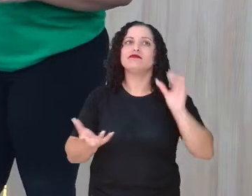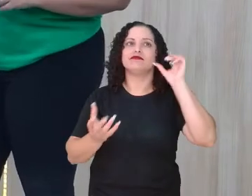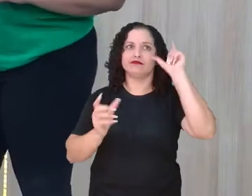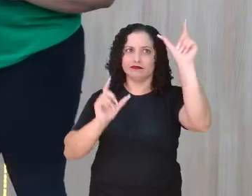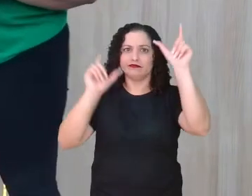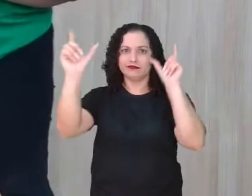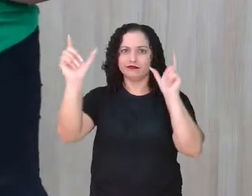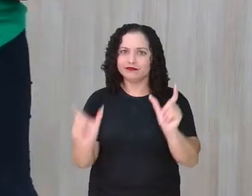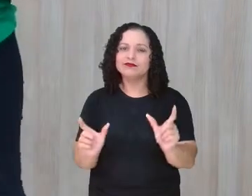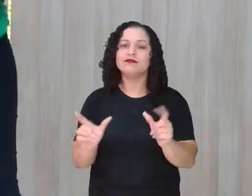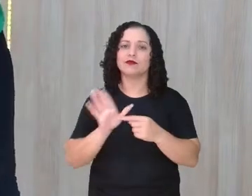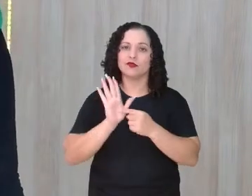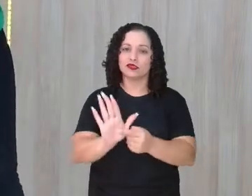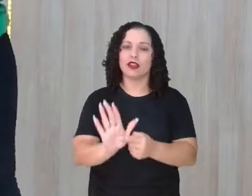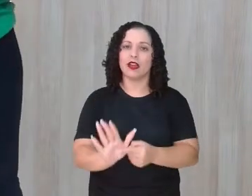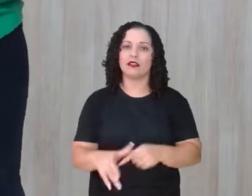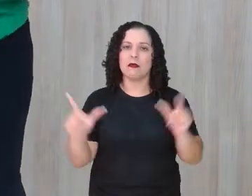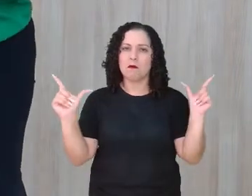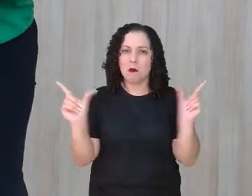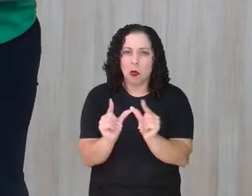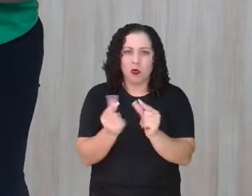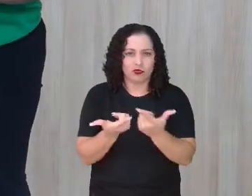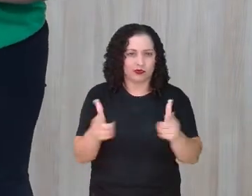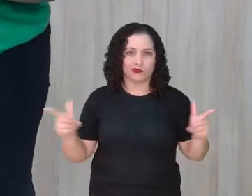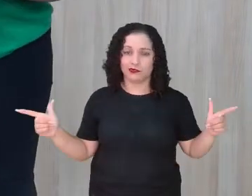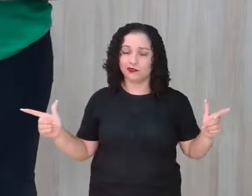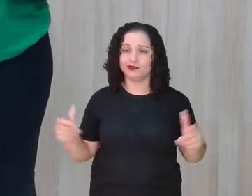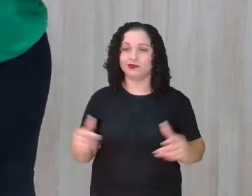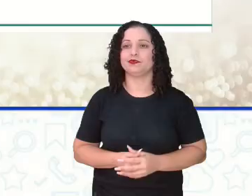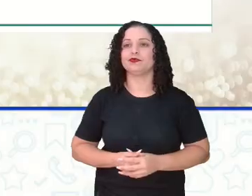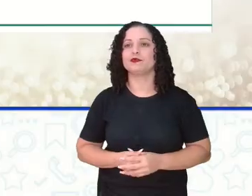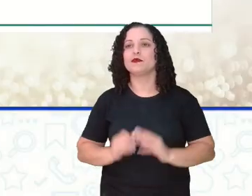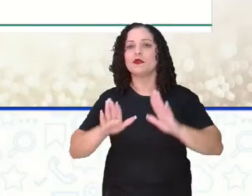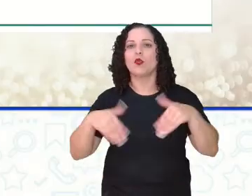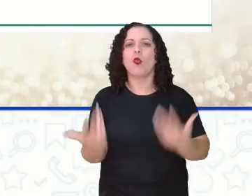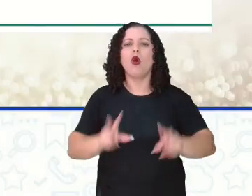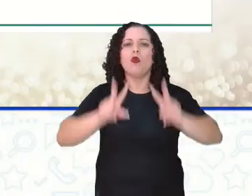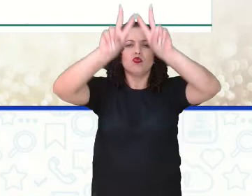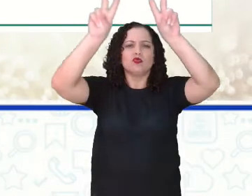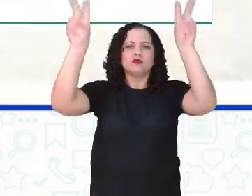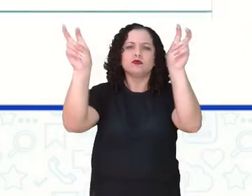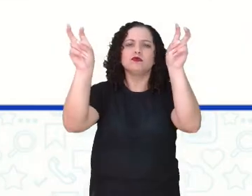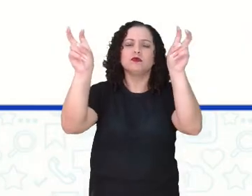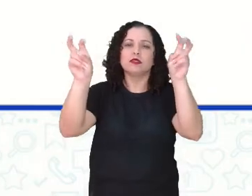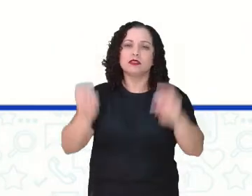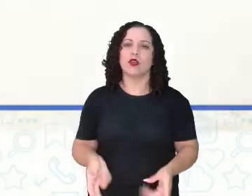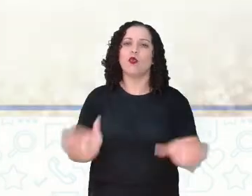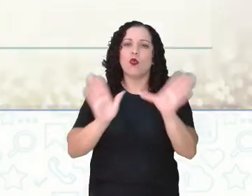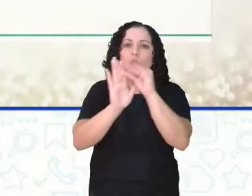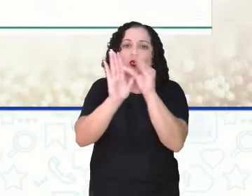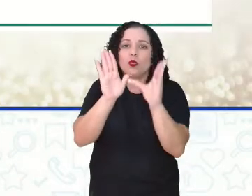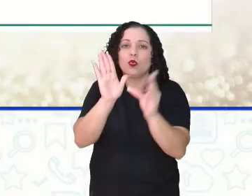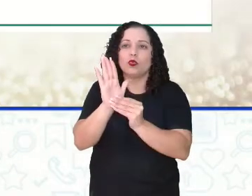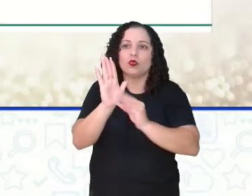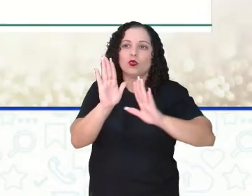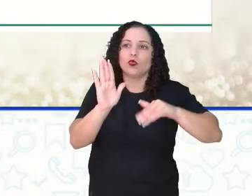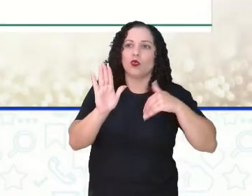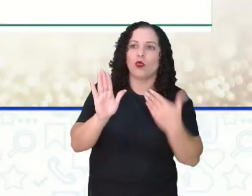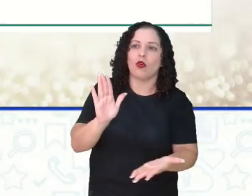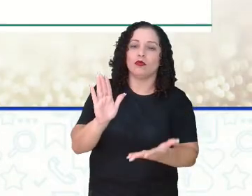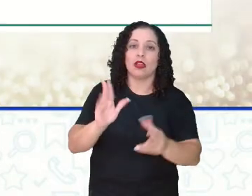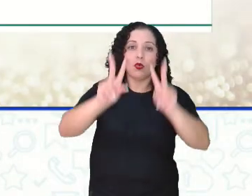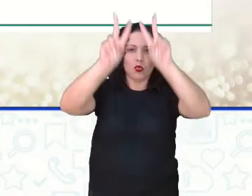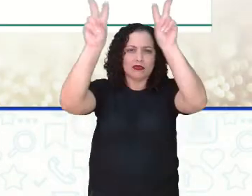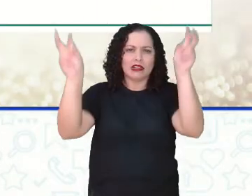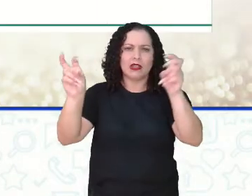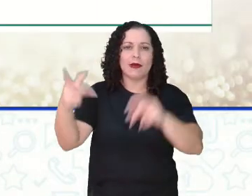para colaborar com o entendimento do fato. Então, bora lá. Qual é o assunto da notícia, professora Cláudia? A vacinação,